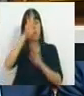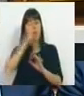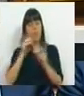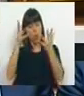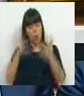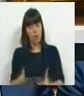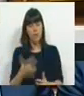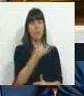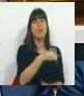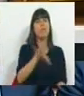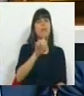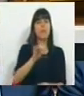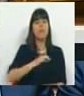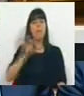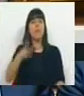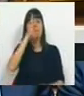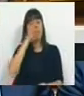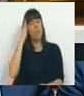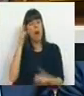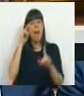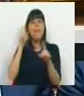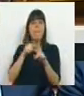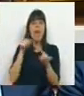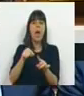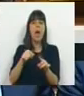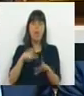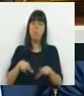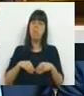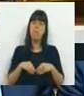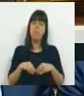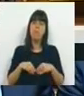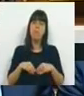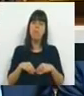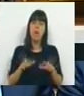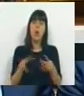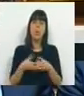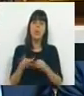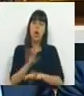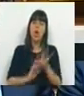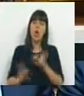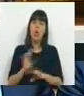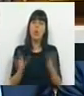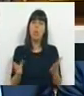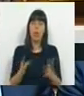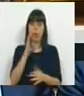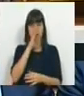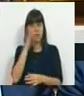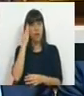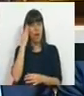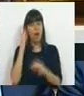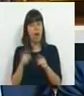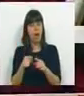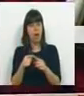o orçamento de 2016, se o Sr. Primeiro-Ministro considerava que essa meta era aceitável pela Comissão Europeia, se a